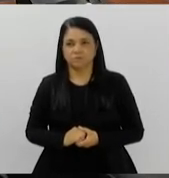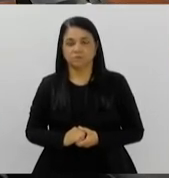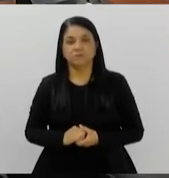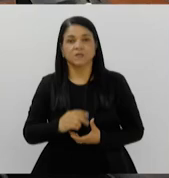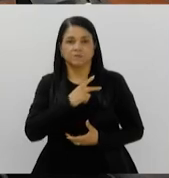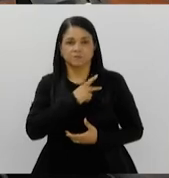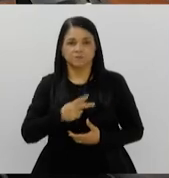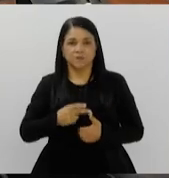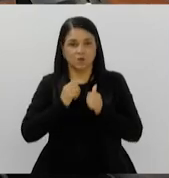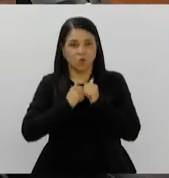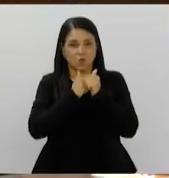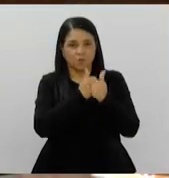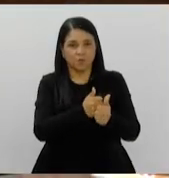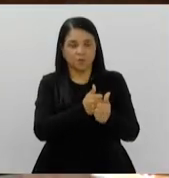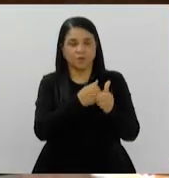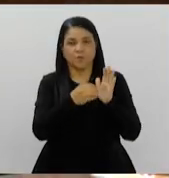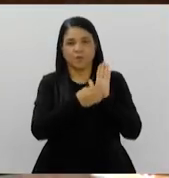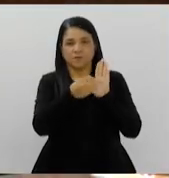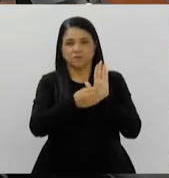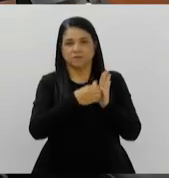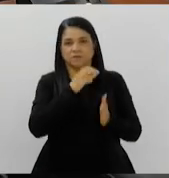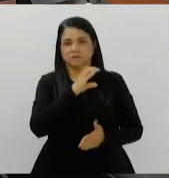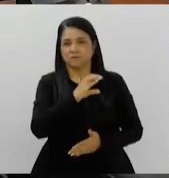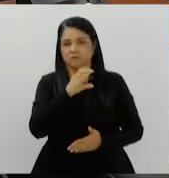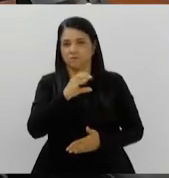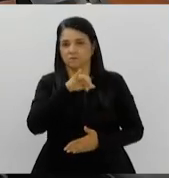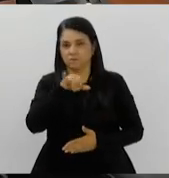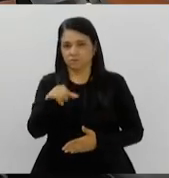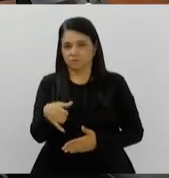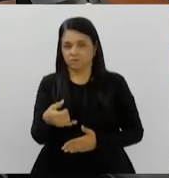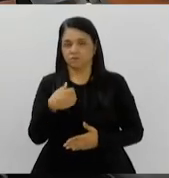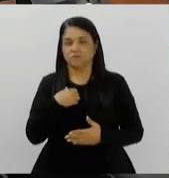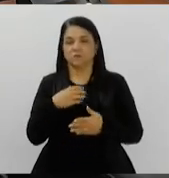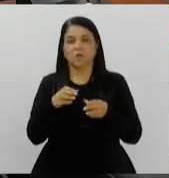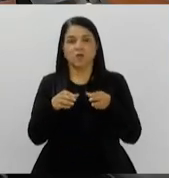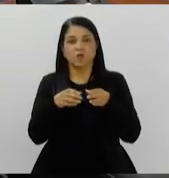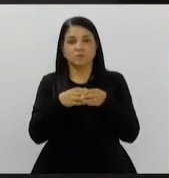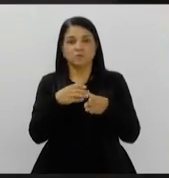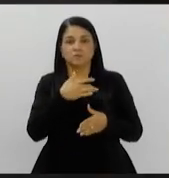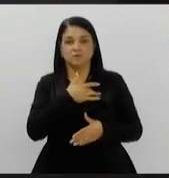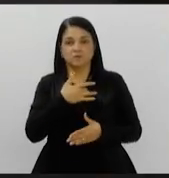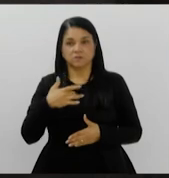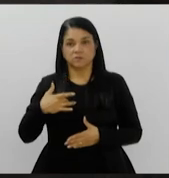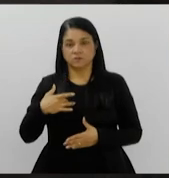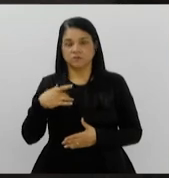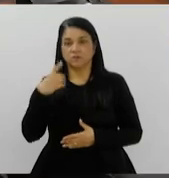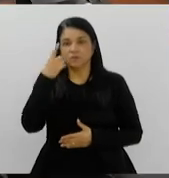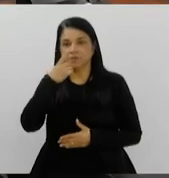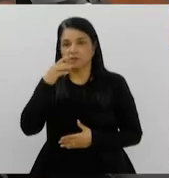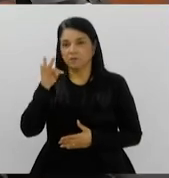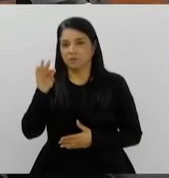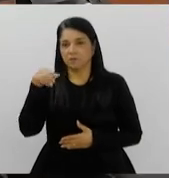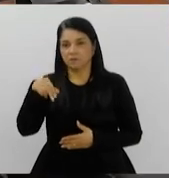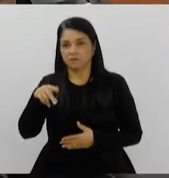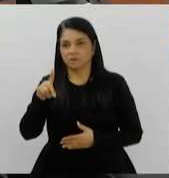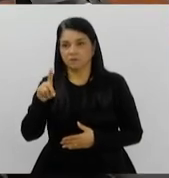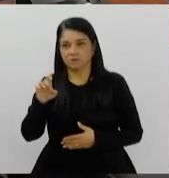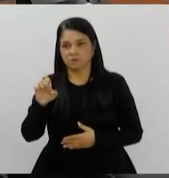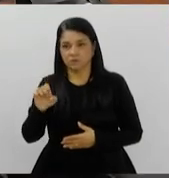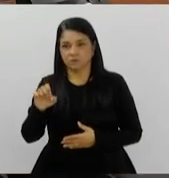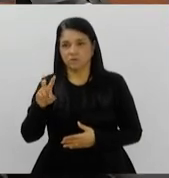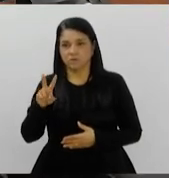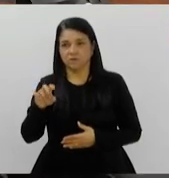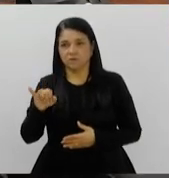Presidente, acompanho o parecer da CCJ. Obrigada. Pela Comissão de Saúde, deputado Tandy Vieira. O deputado Tandy estava